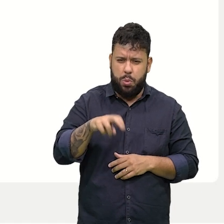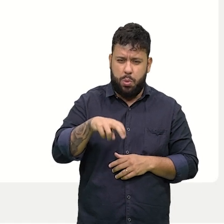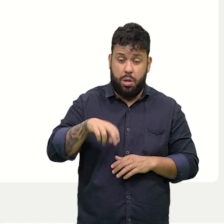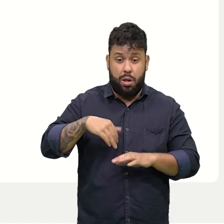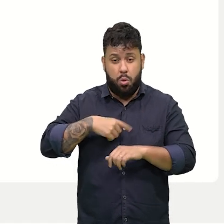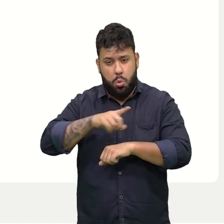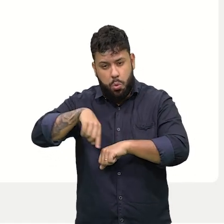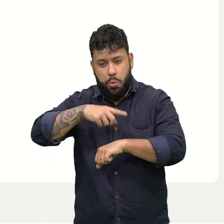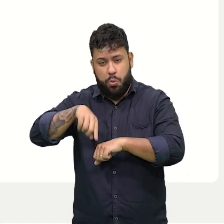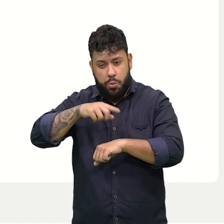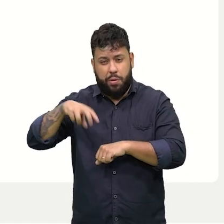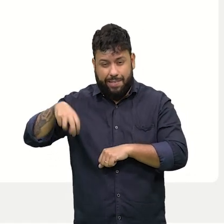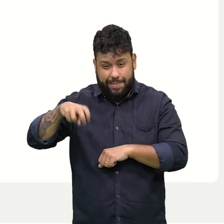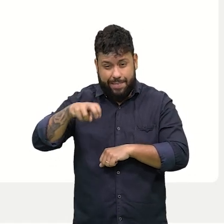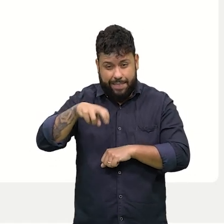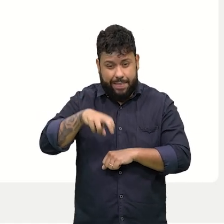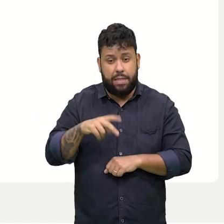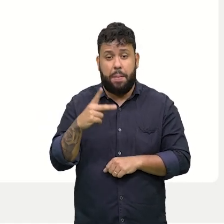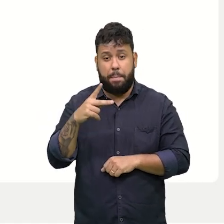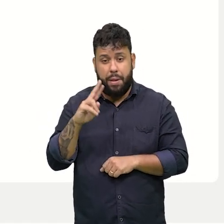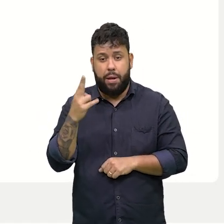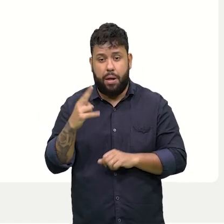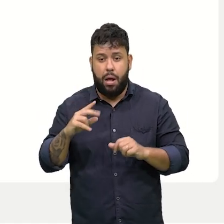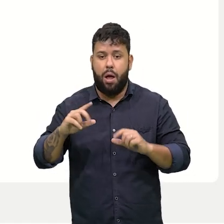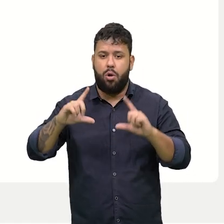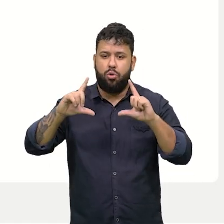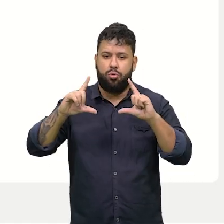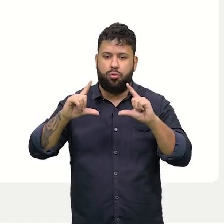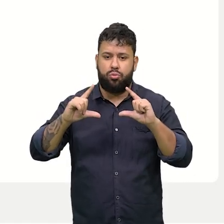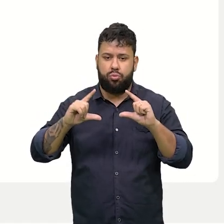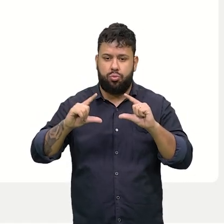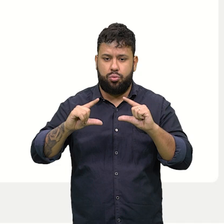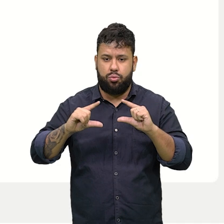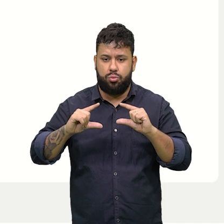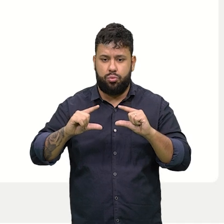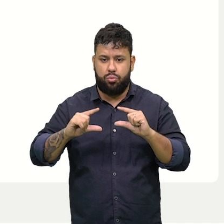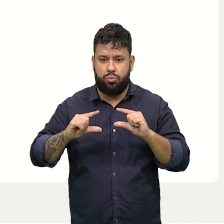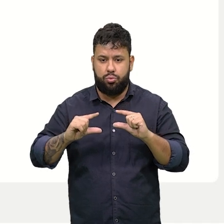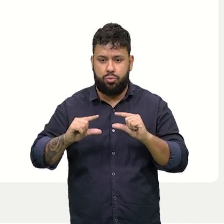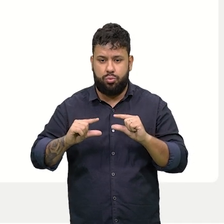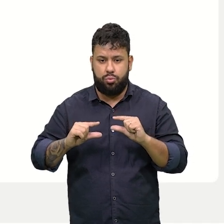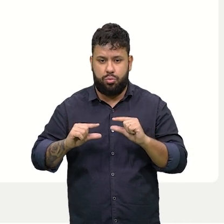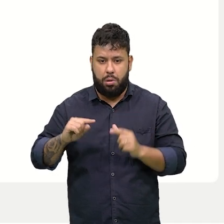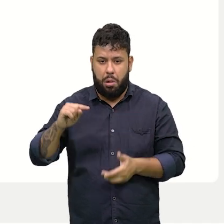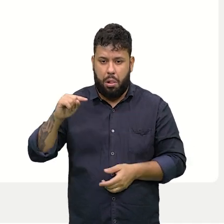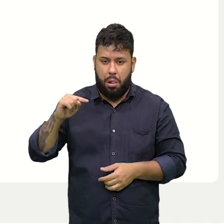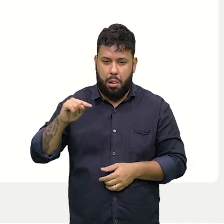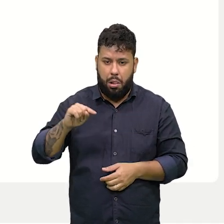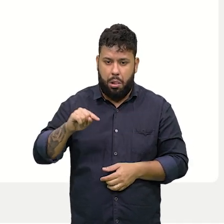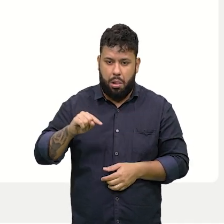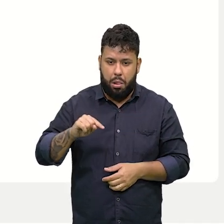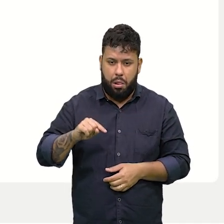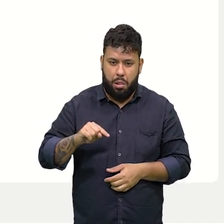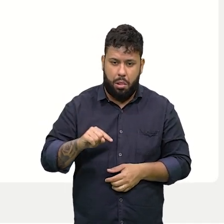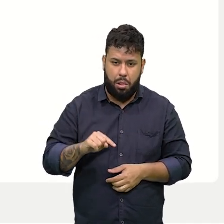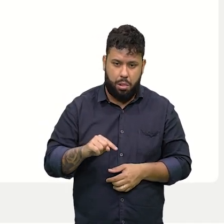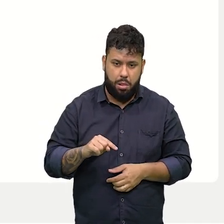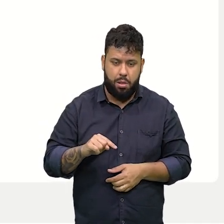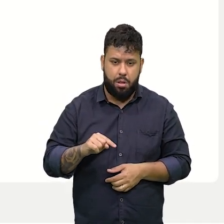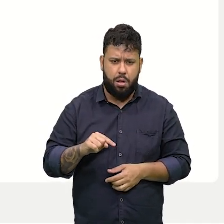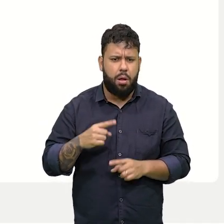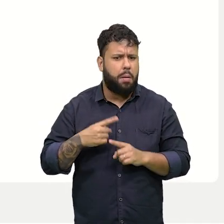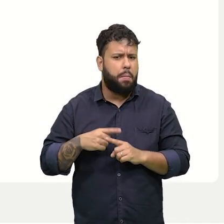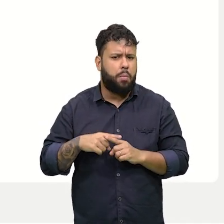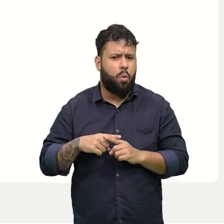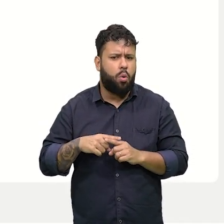da atividade, o pH, então, olha só, diminuiu pra caramba. Aí, prof, por que